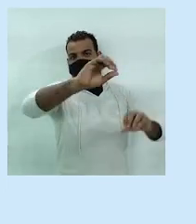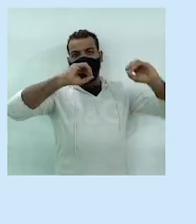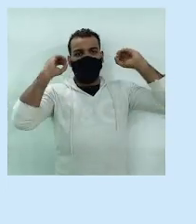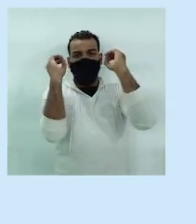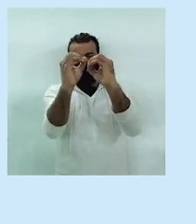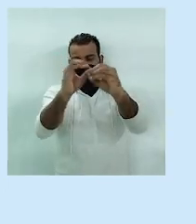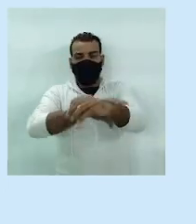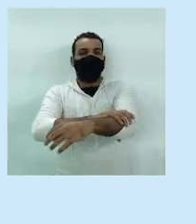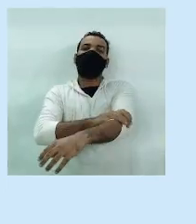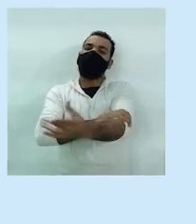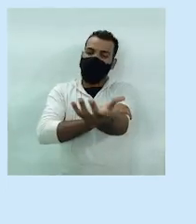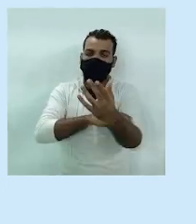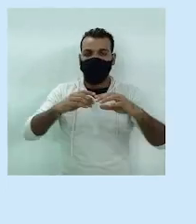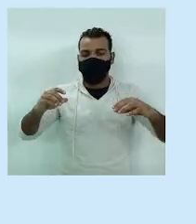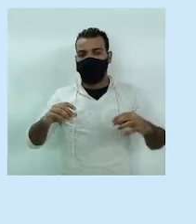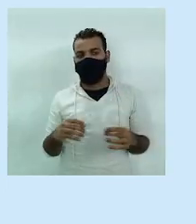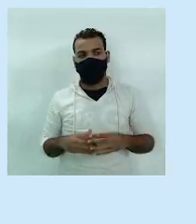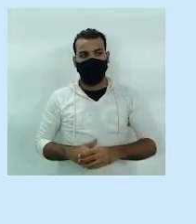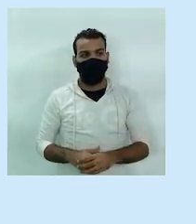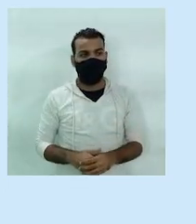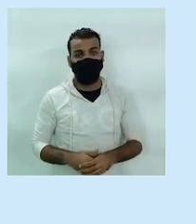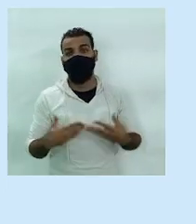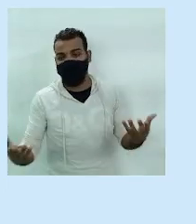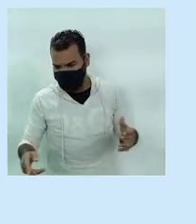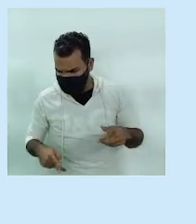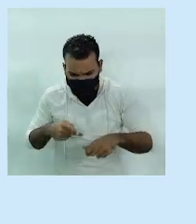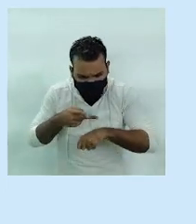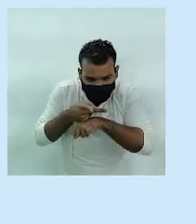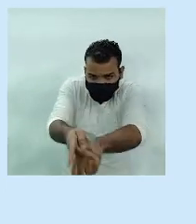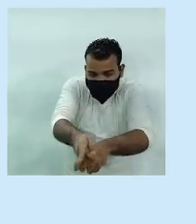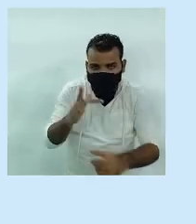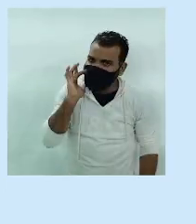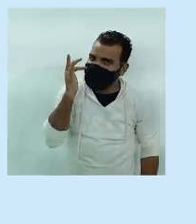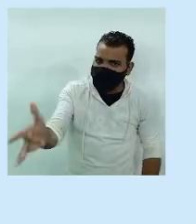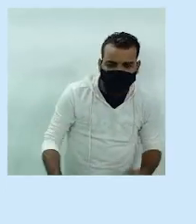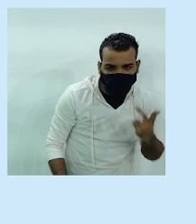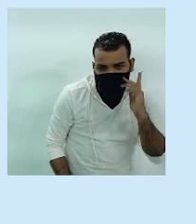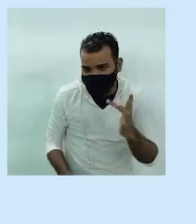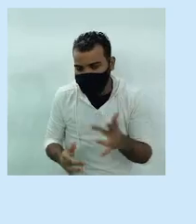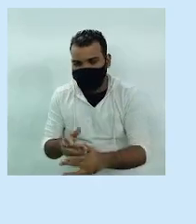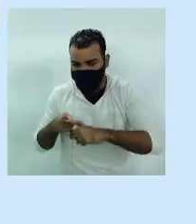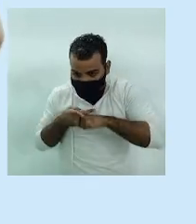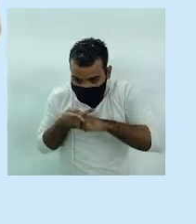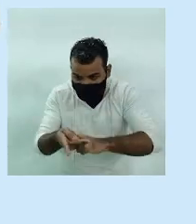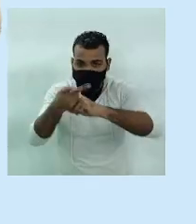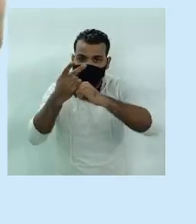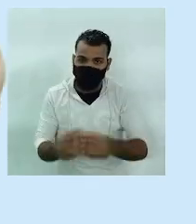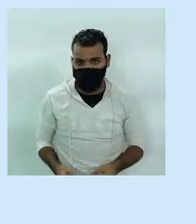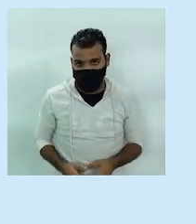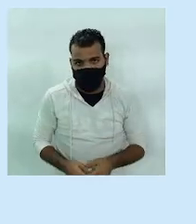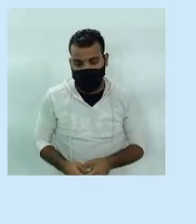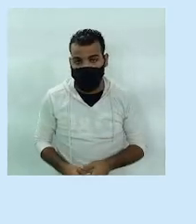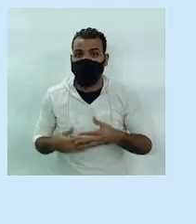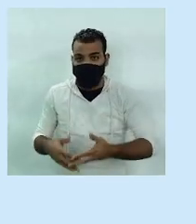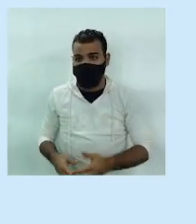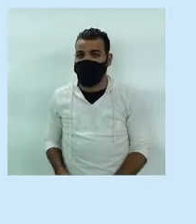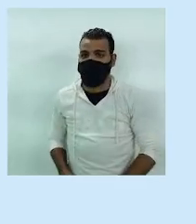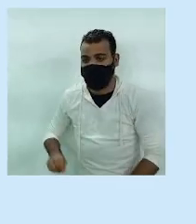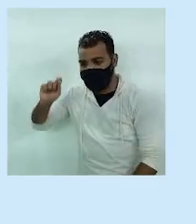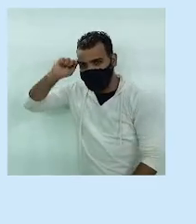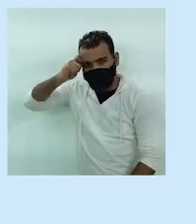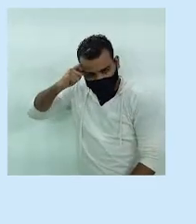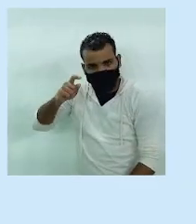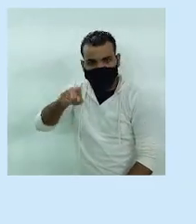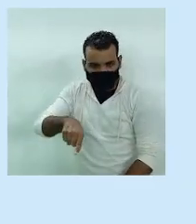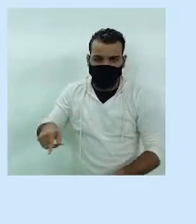a descoberta de metais preciosos, né? Então, os negros vão estar inseridos também no processo